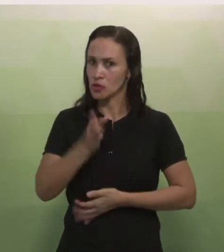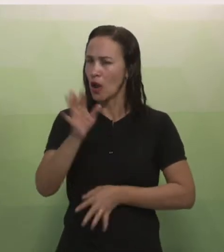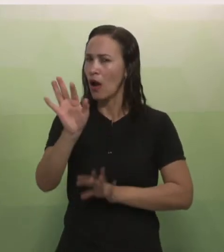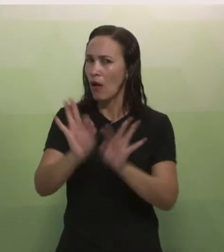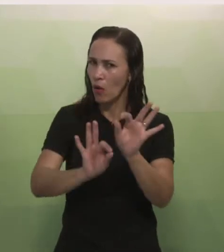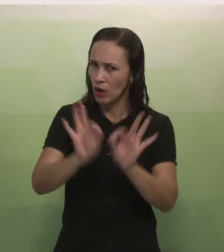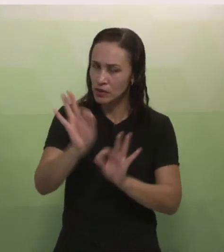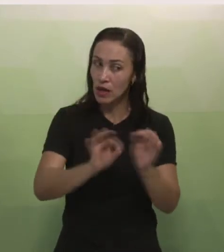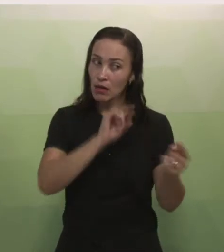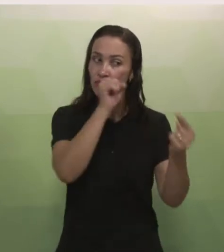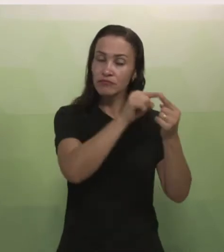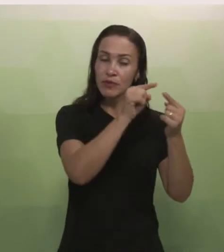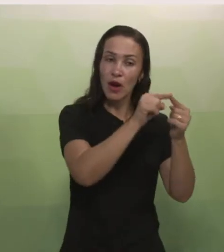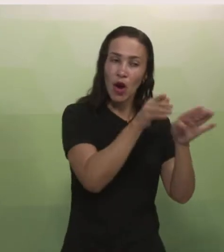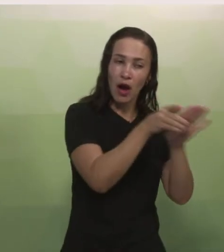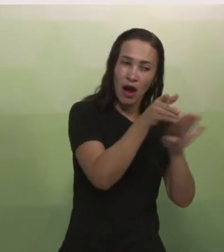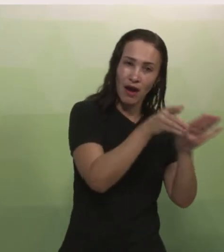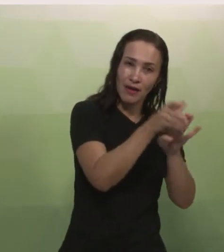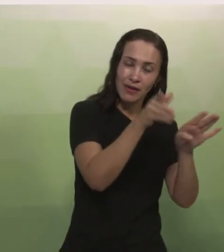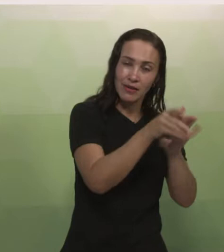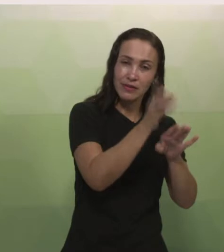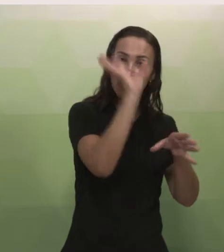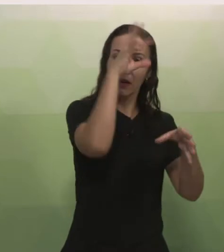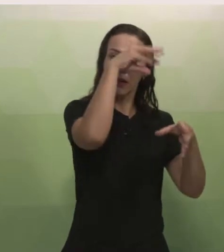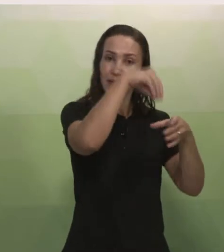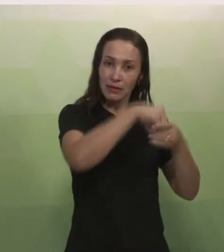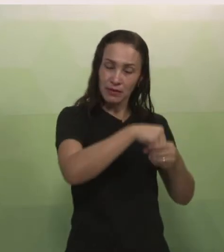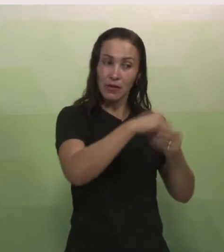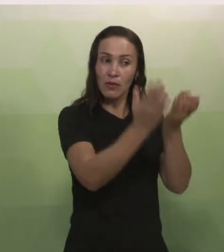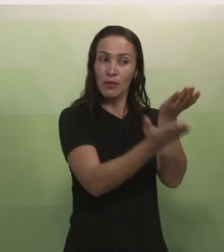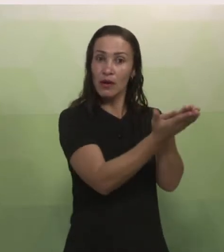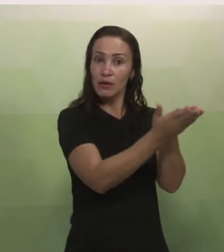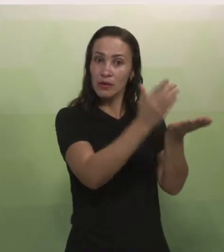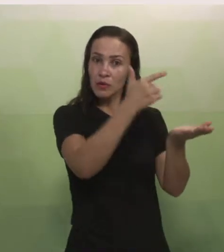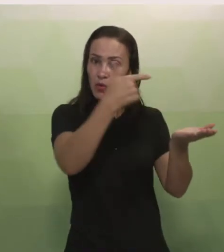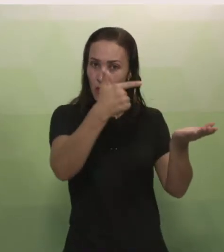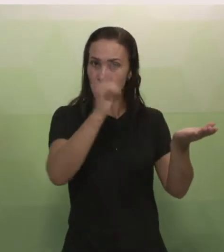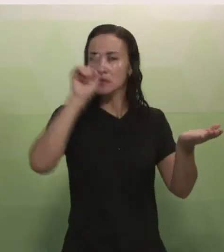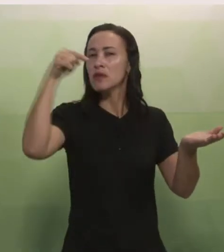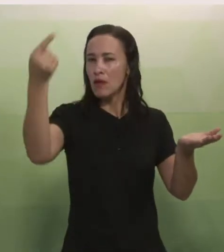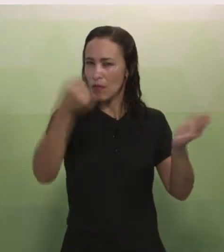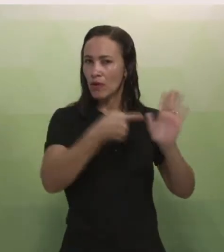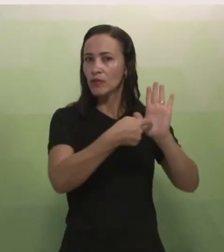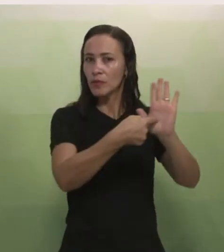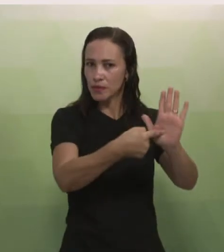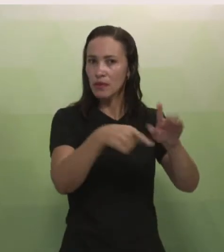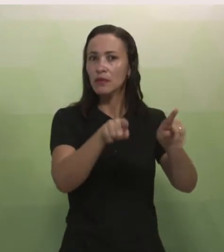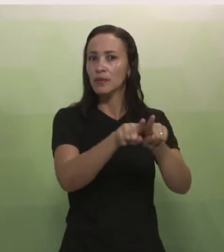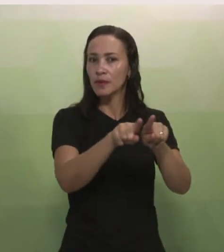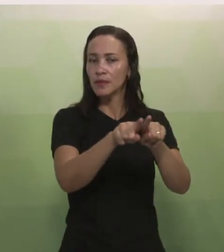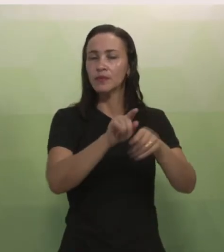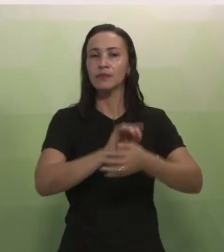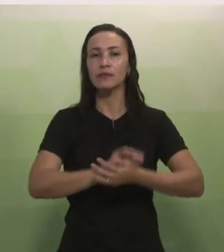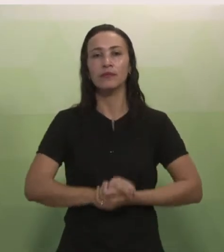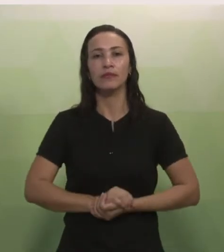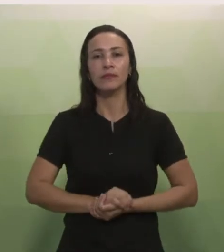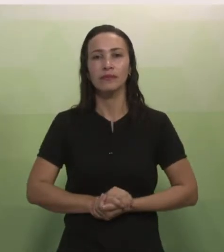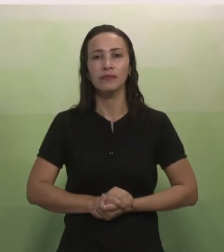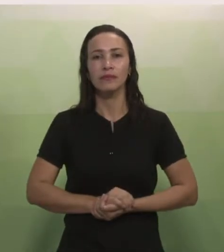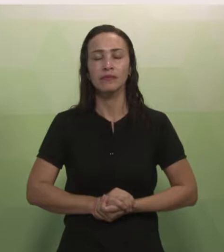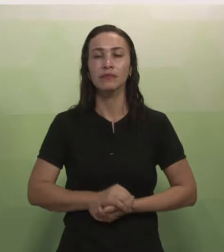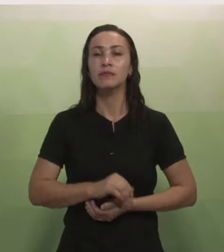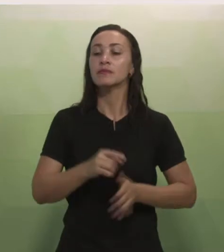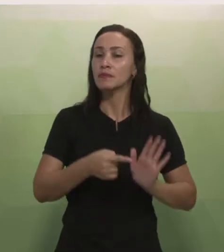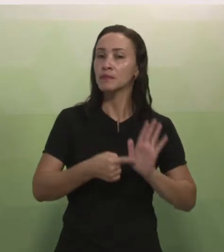organizado conforme as orientações contidas no anexo 2, que eu vou apresentar para vocês.